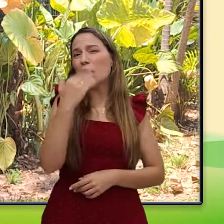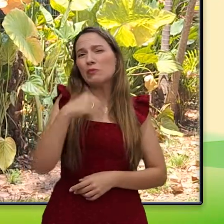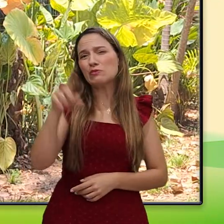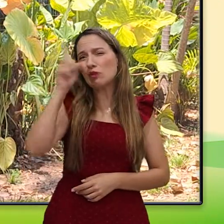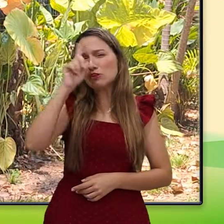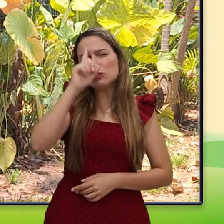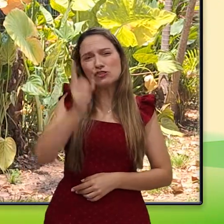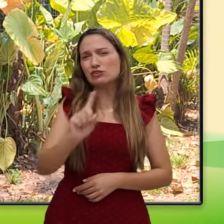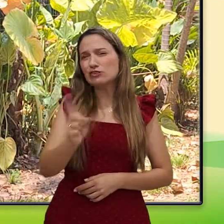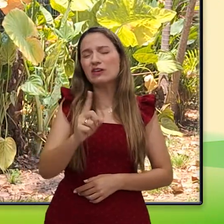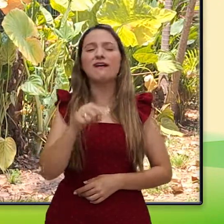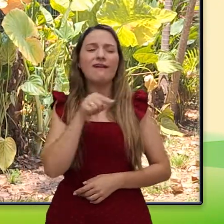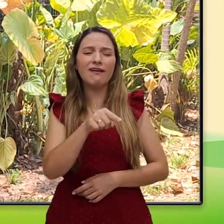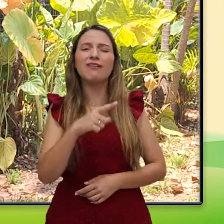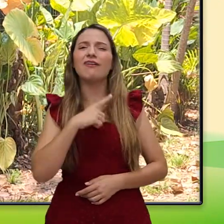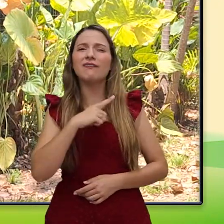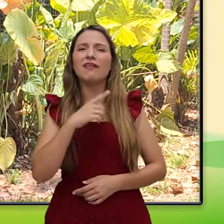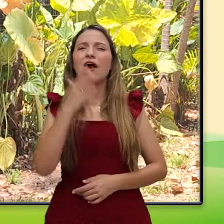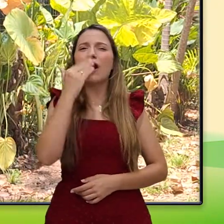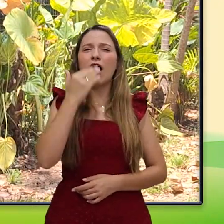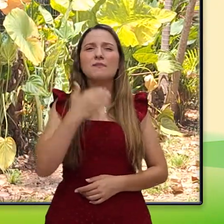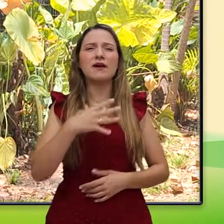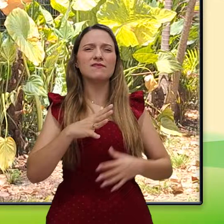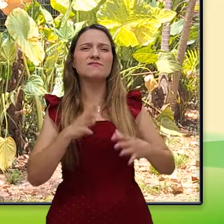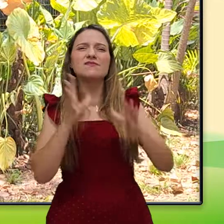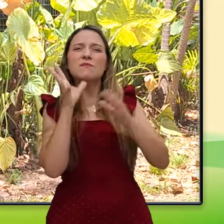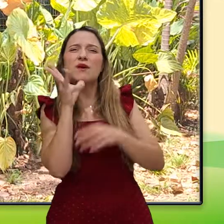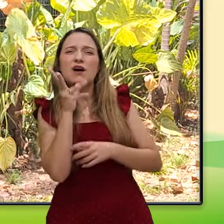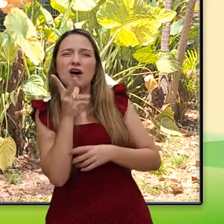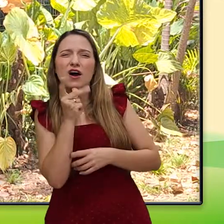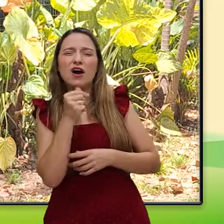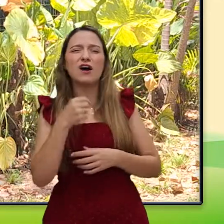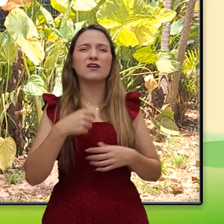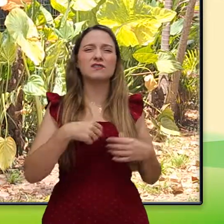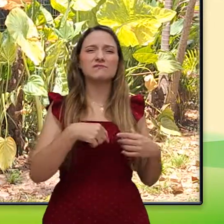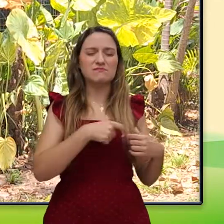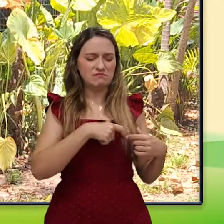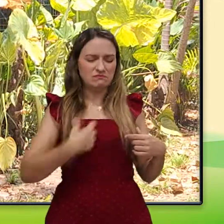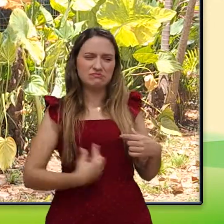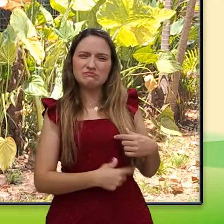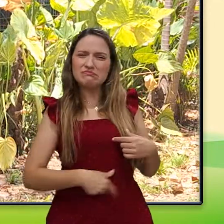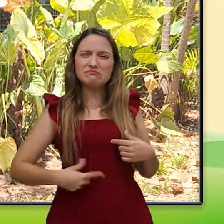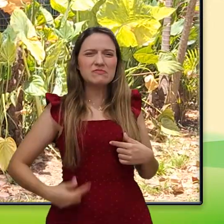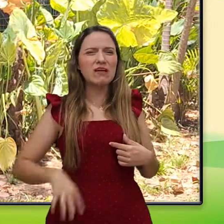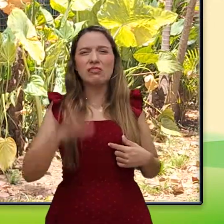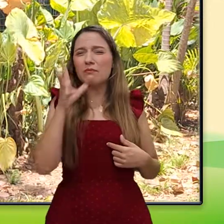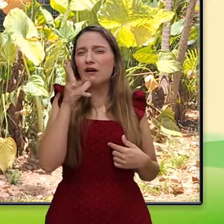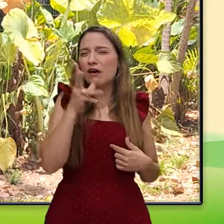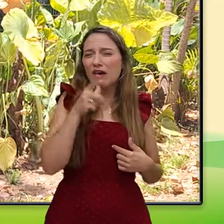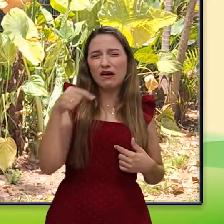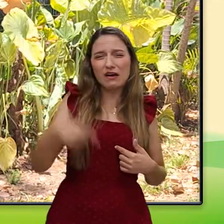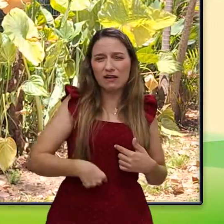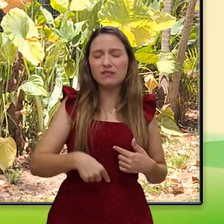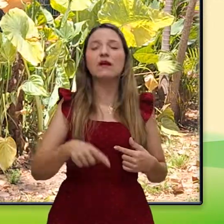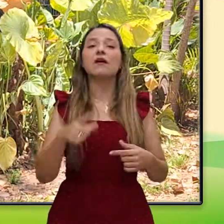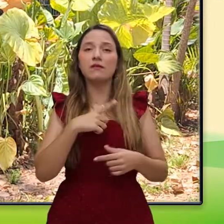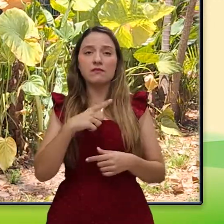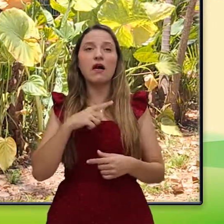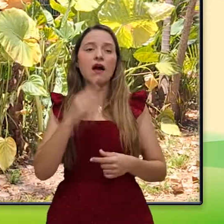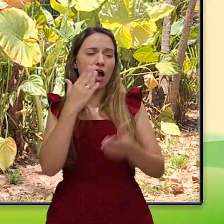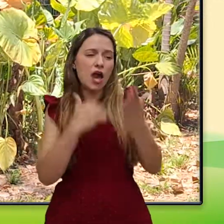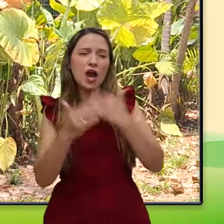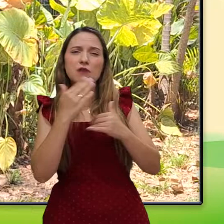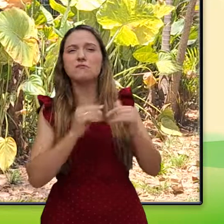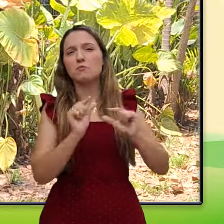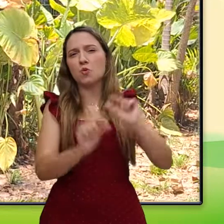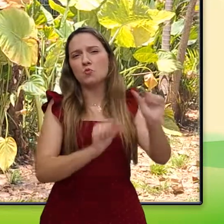comem todos os dias. Isso. Né? São animais mais lentos, são animais mais tranquilos, de um metabolismo mais lento. Então, a alimentação deles, mesmo na